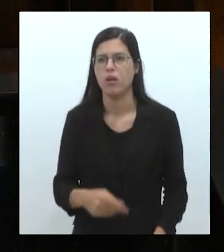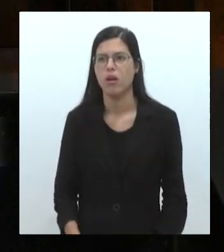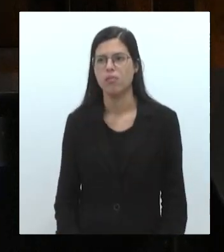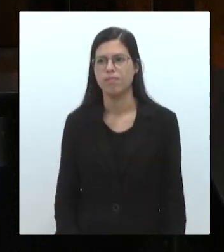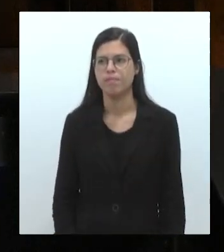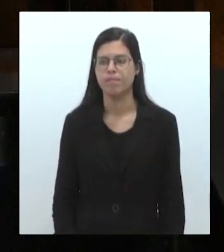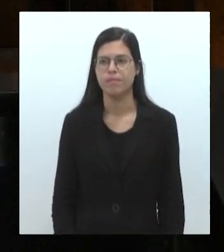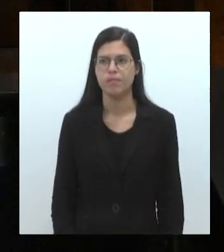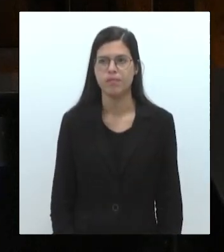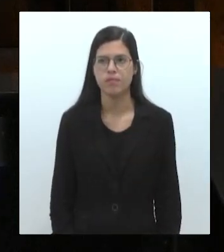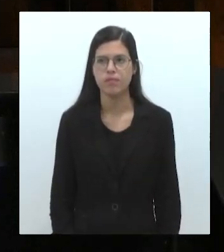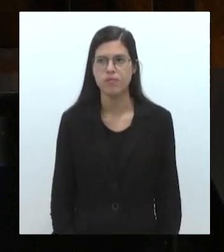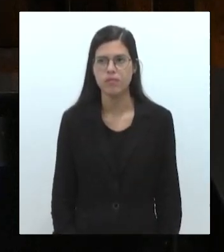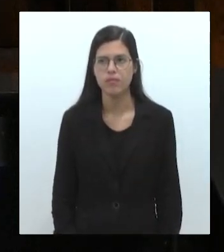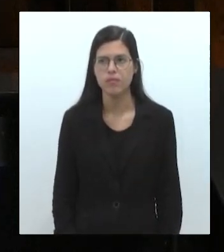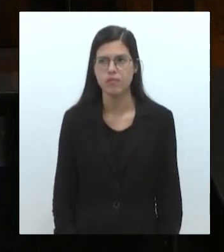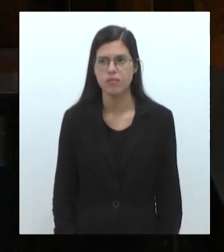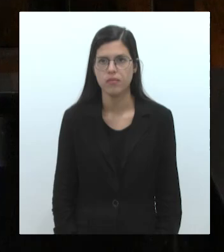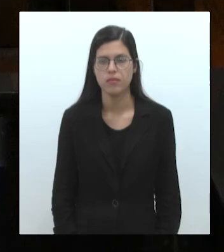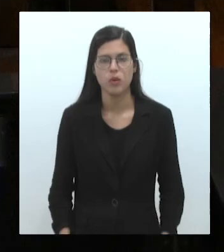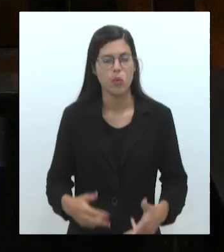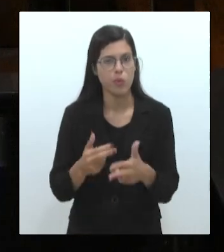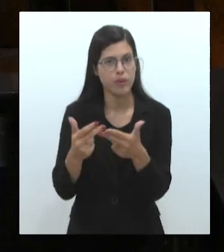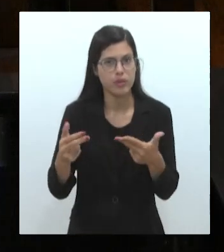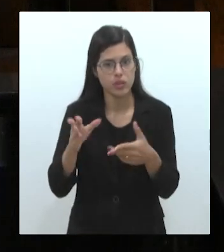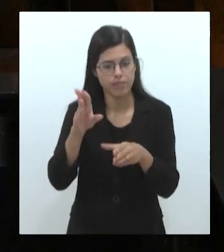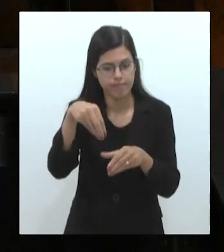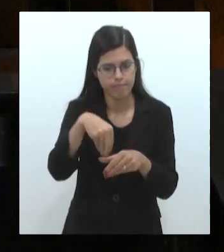tange questões internas.